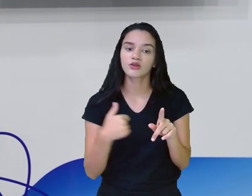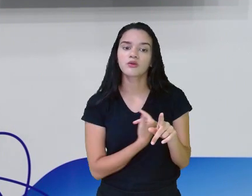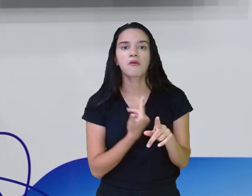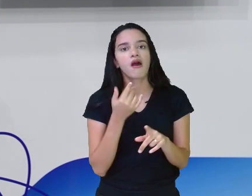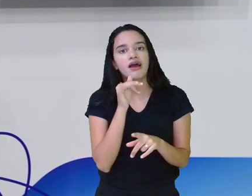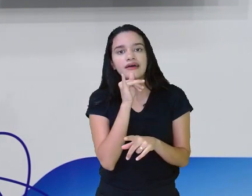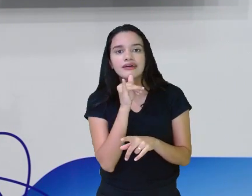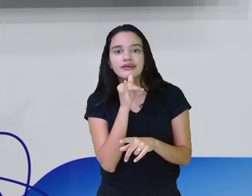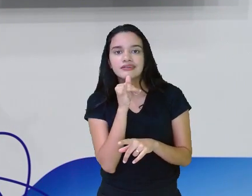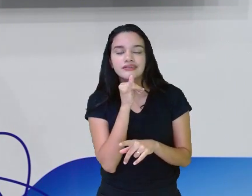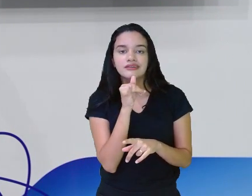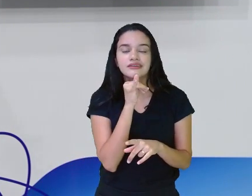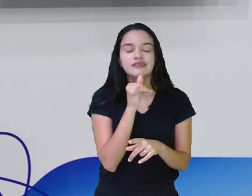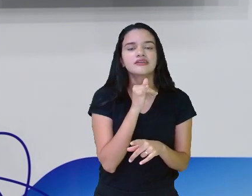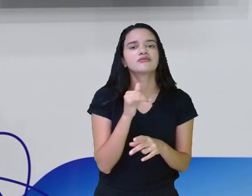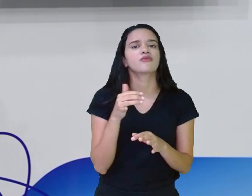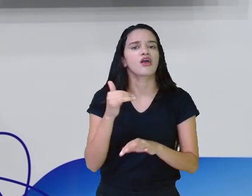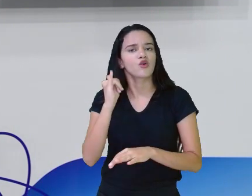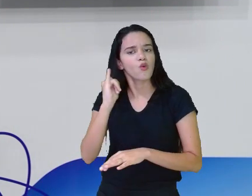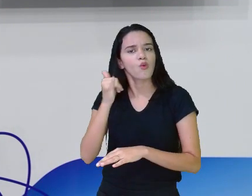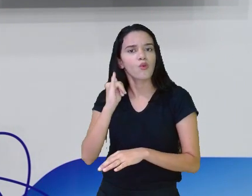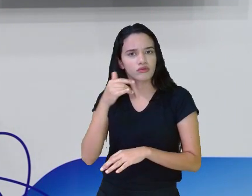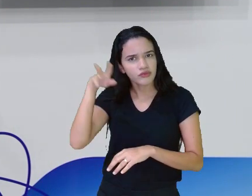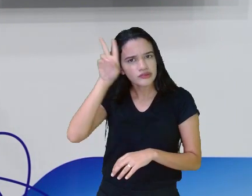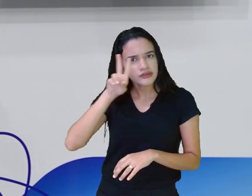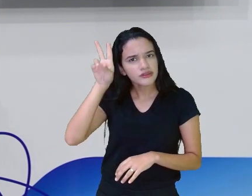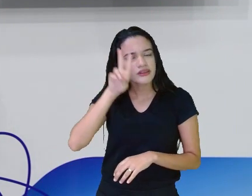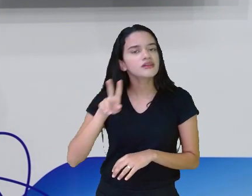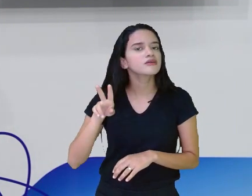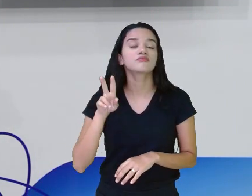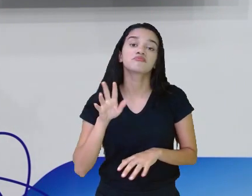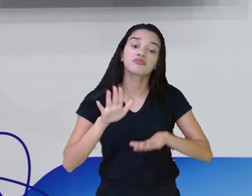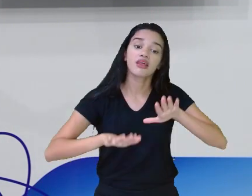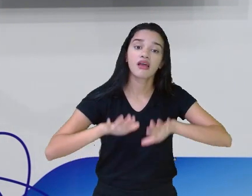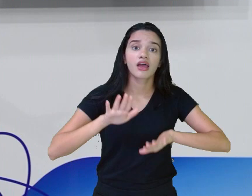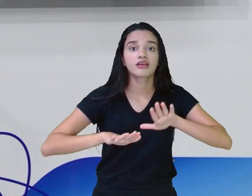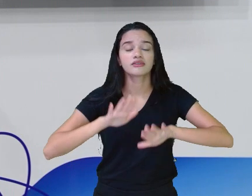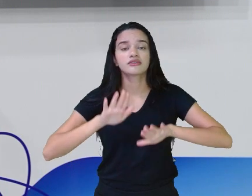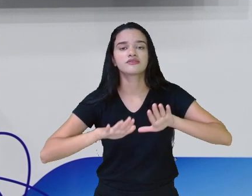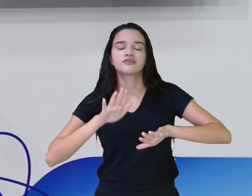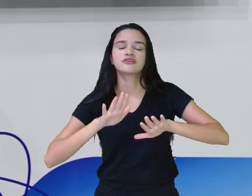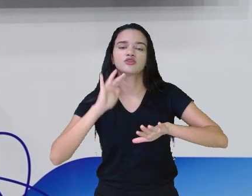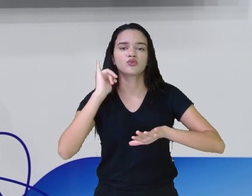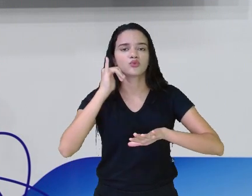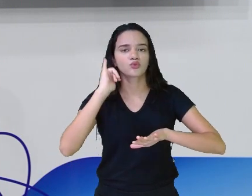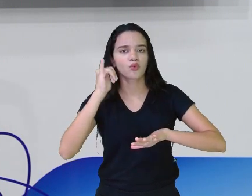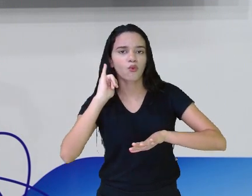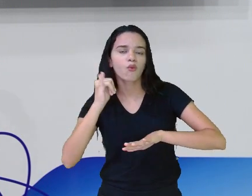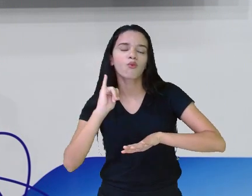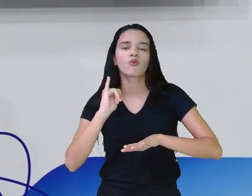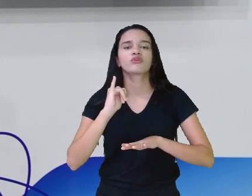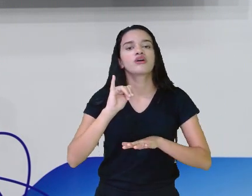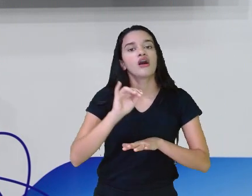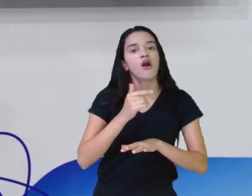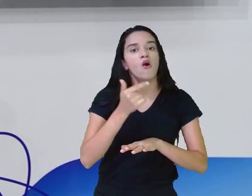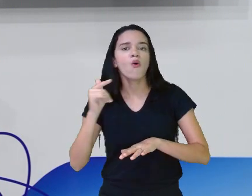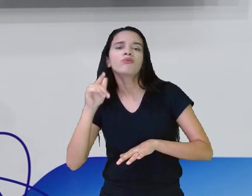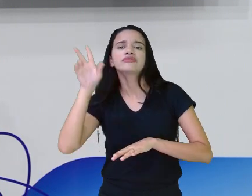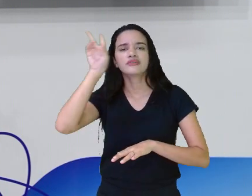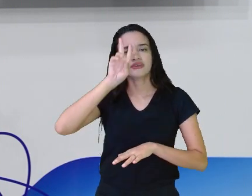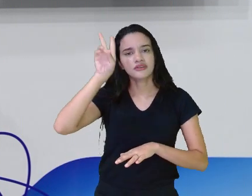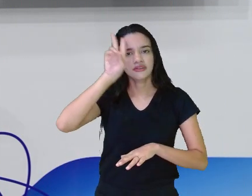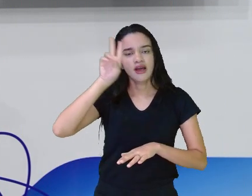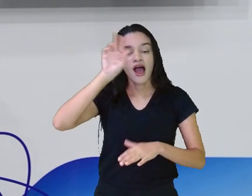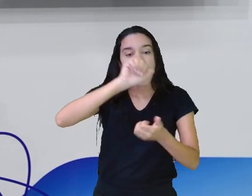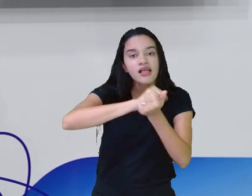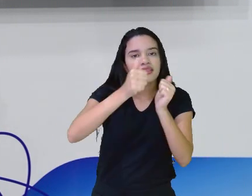poderíamos dizer que são recontos. Lembram disso? Às vezes a partir de um conto tradicional, outras histórias são